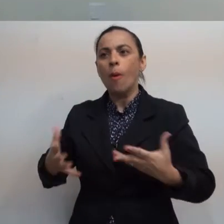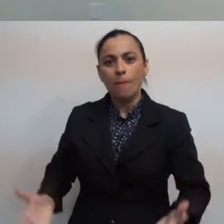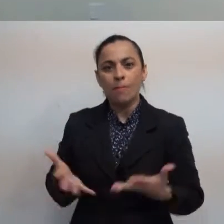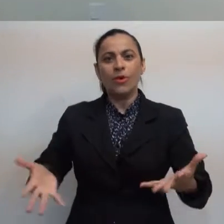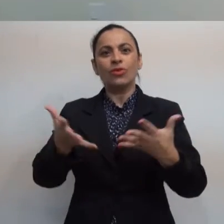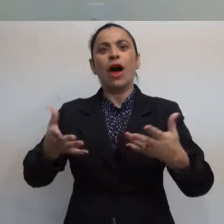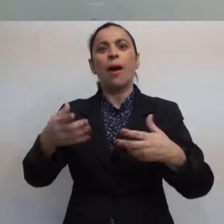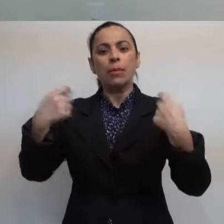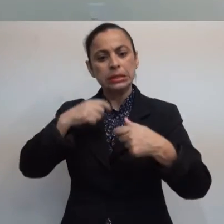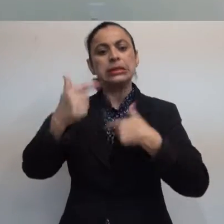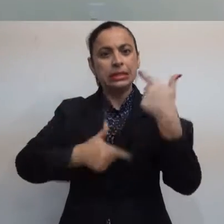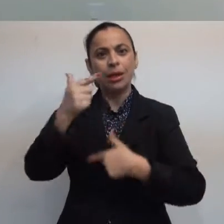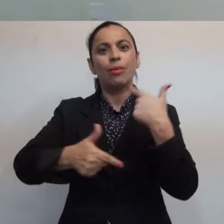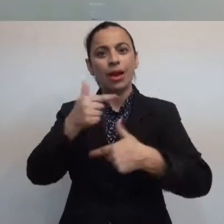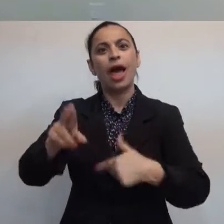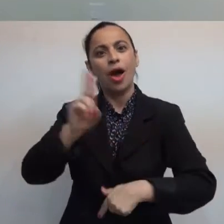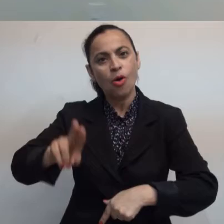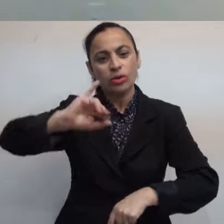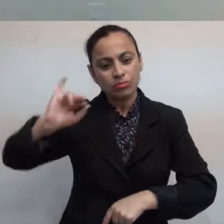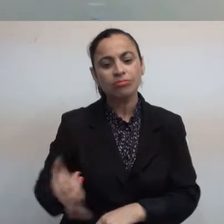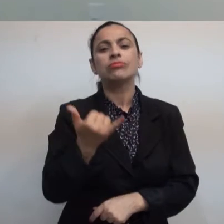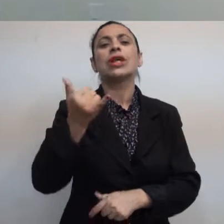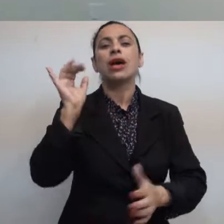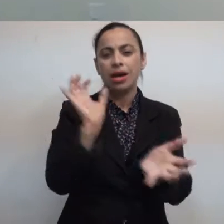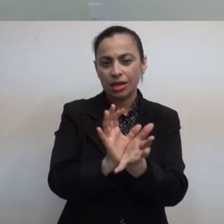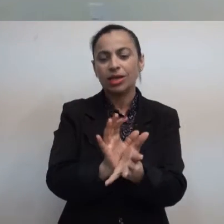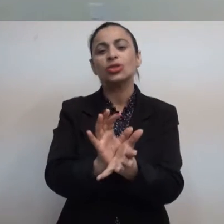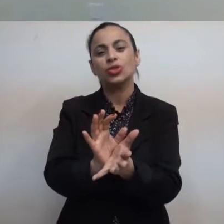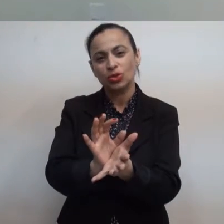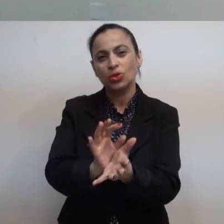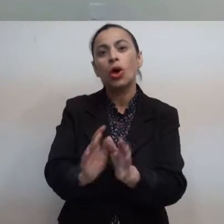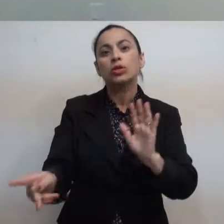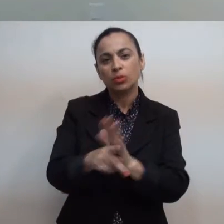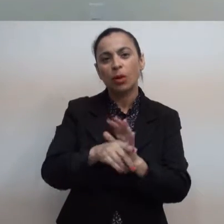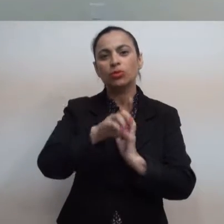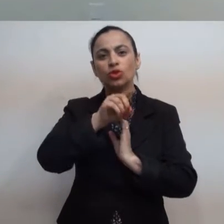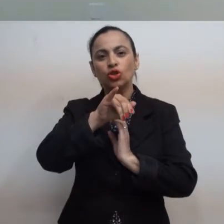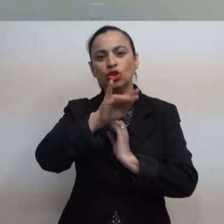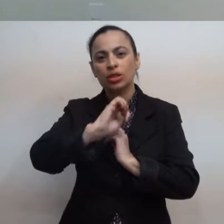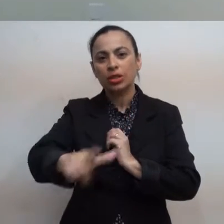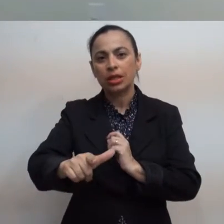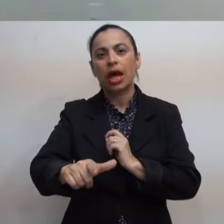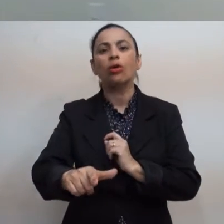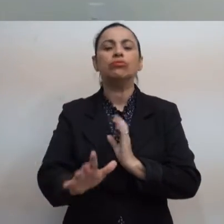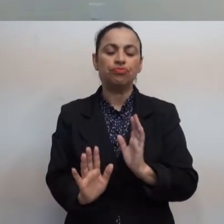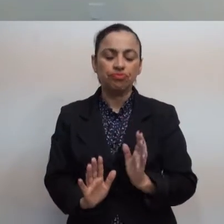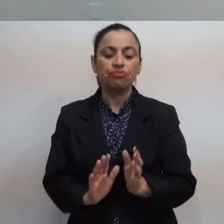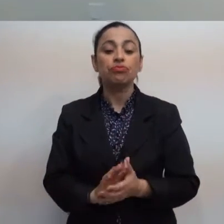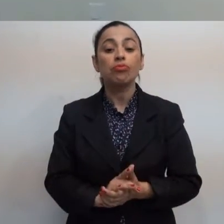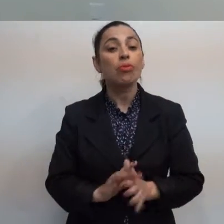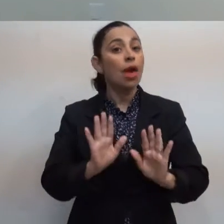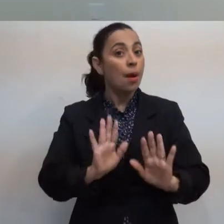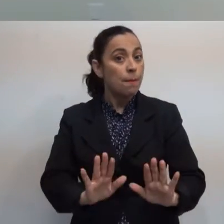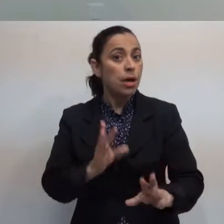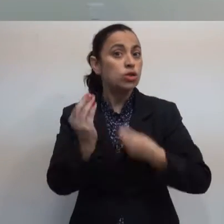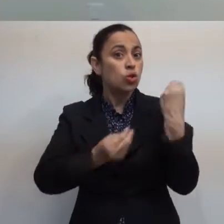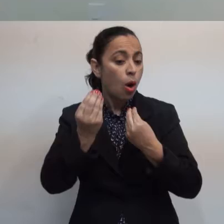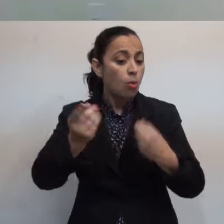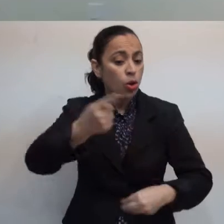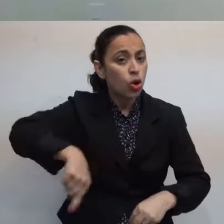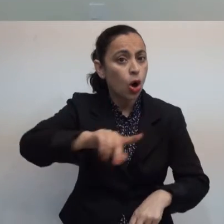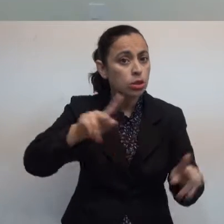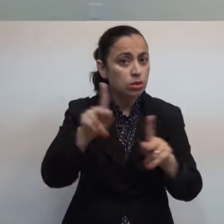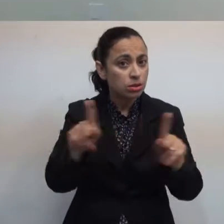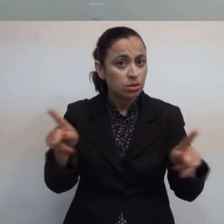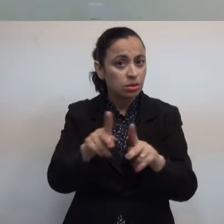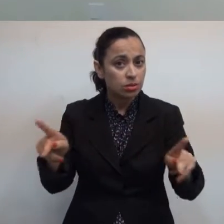ou motivada a trabalhar com essas questões digitais nesse sentido.